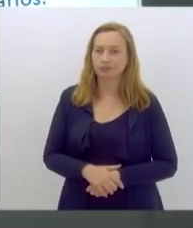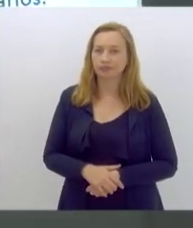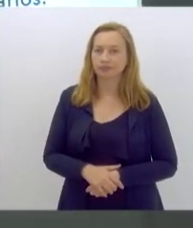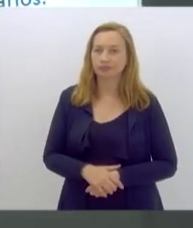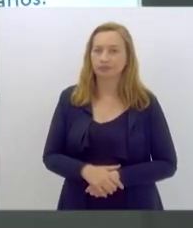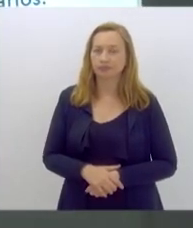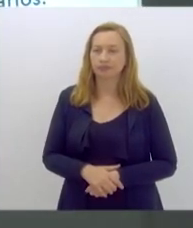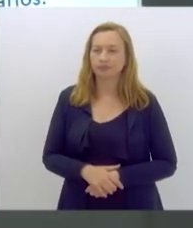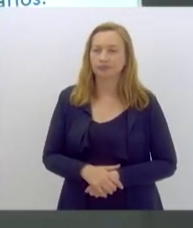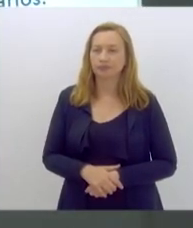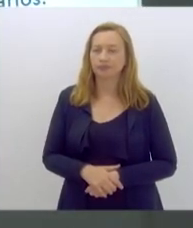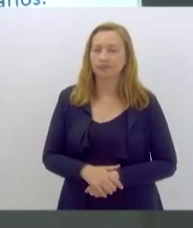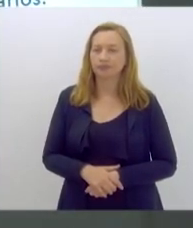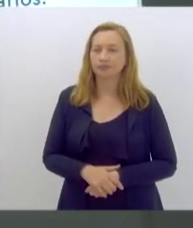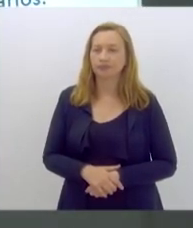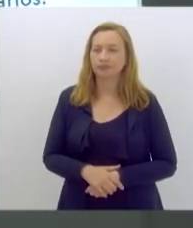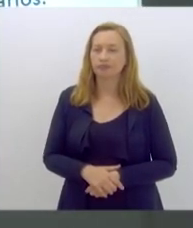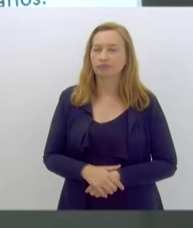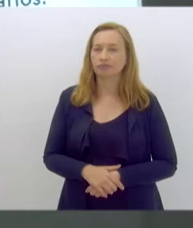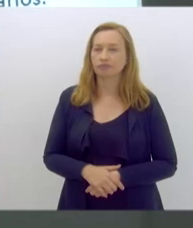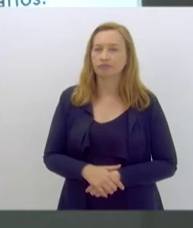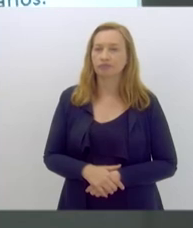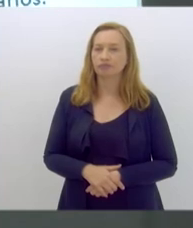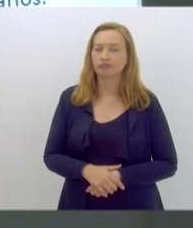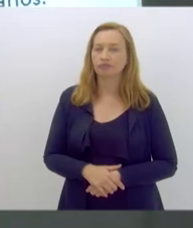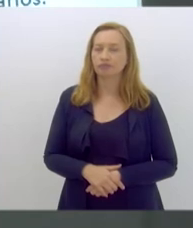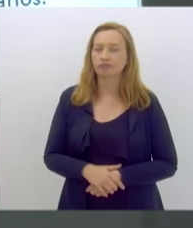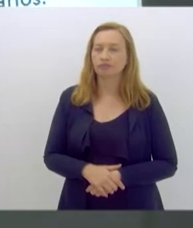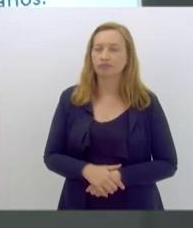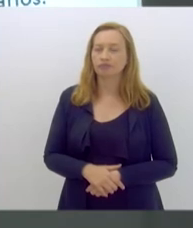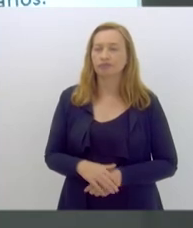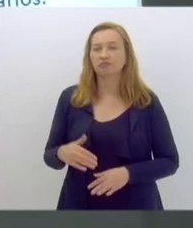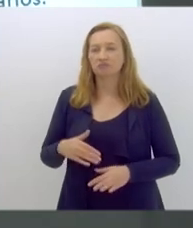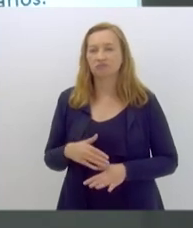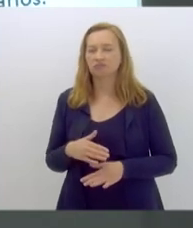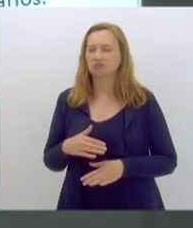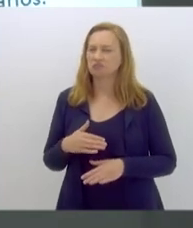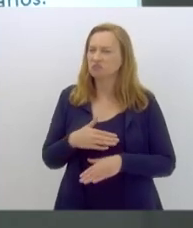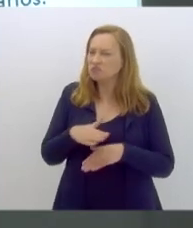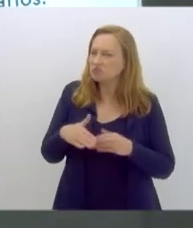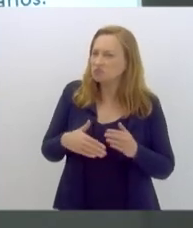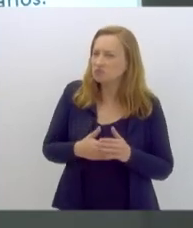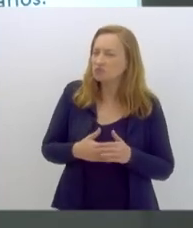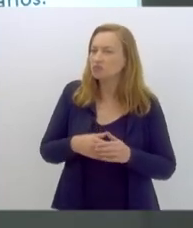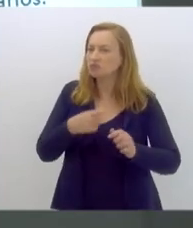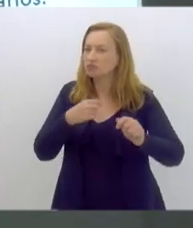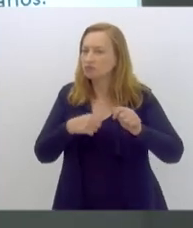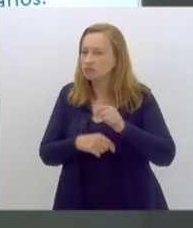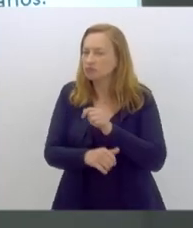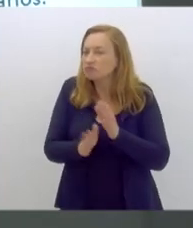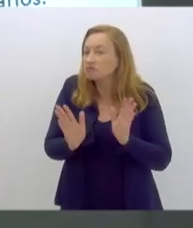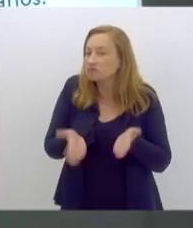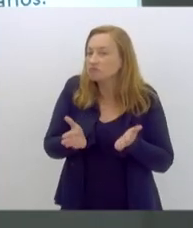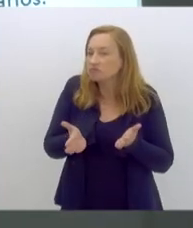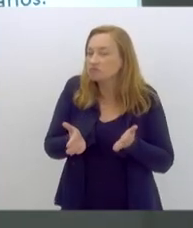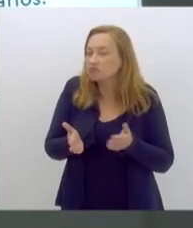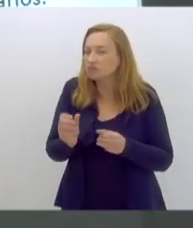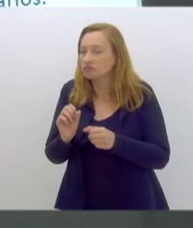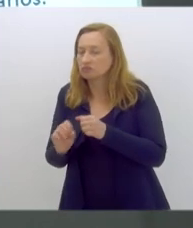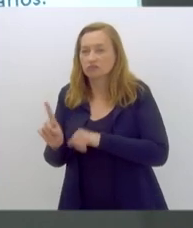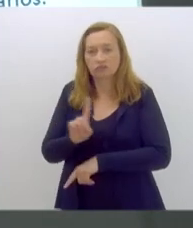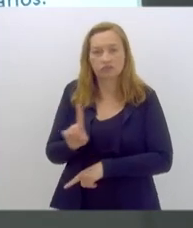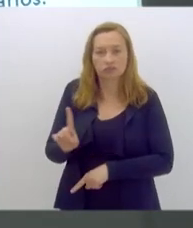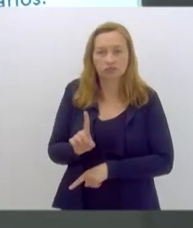a previsão de que nem todas os investimentos que estão empenhados hoje vão acabar sendo realizados